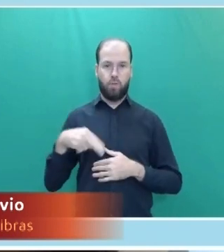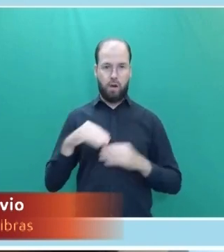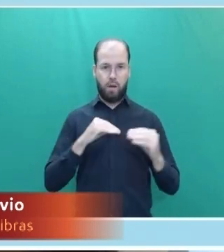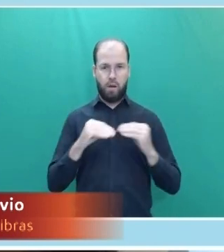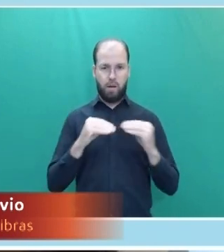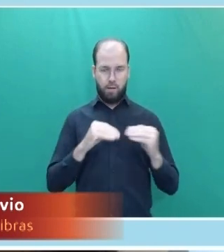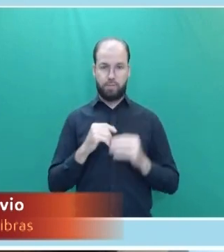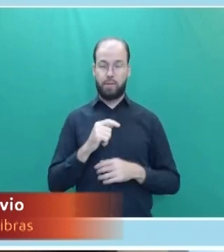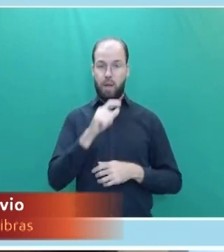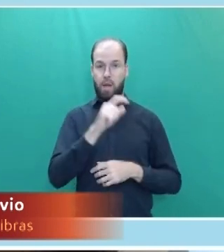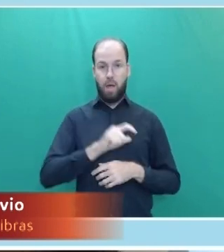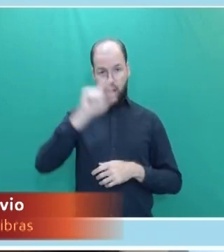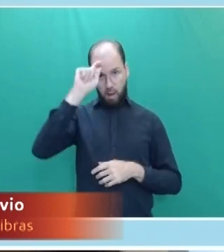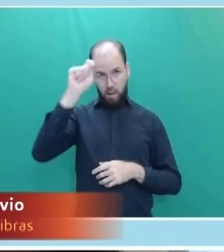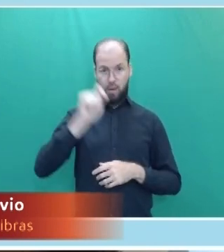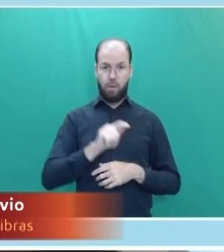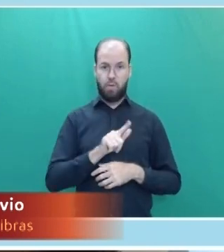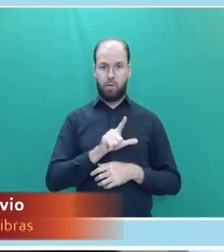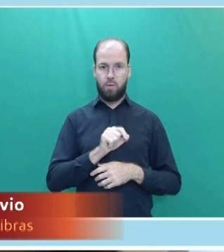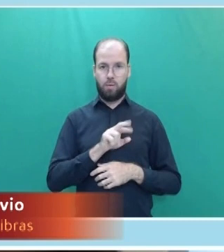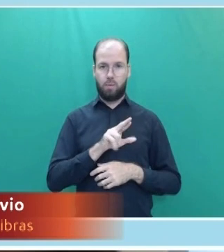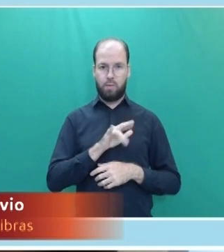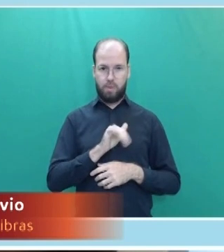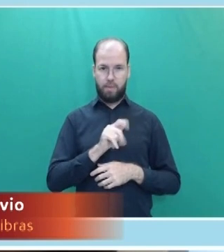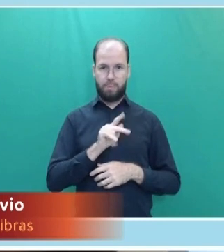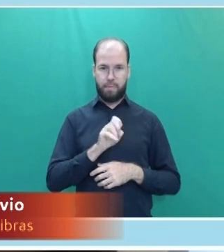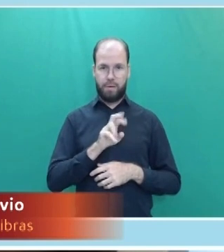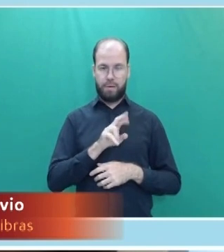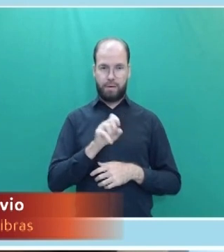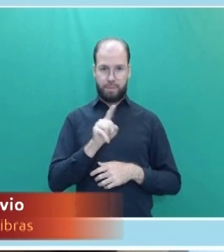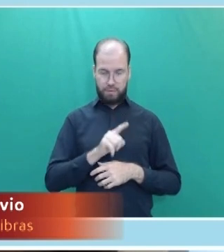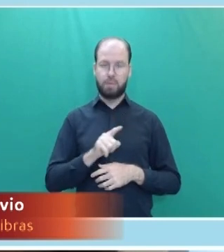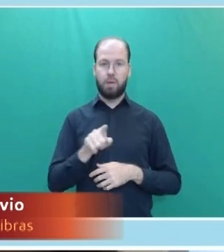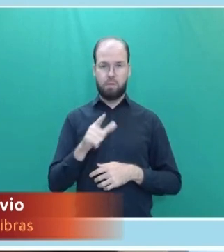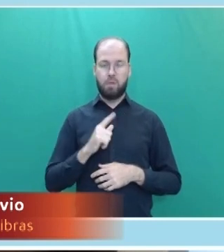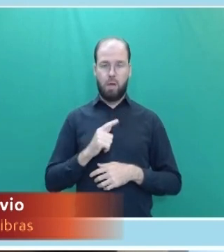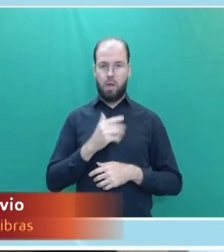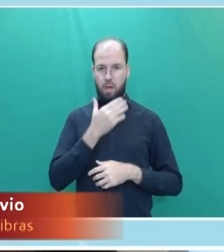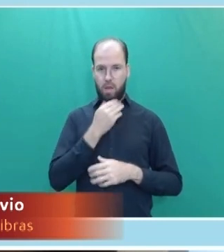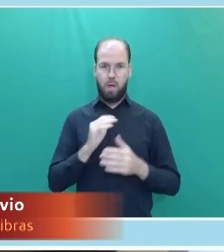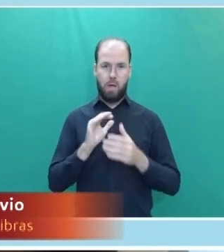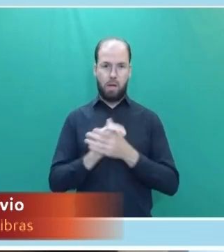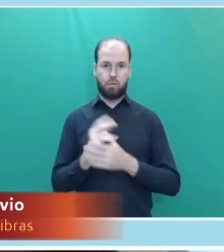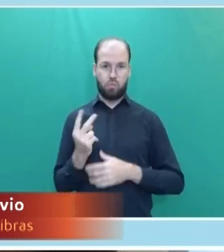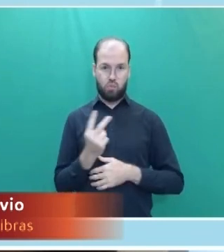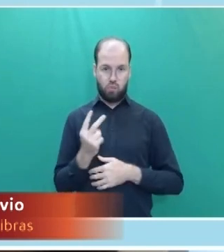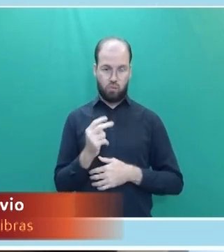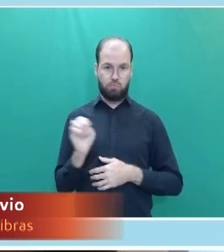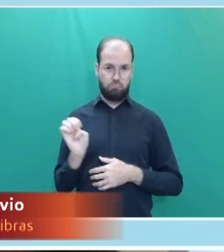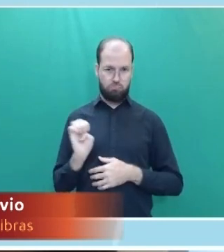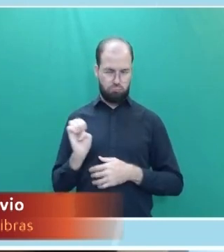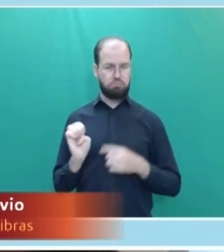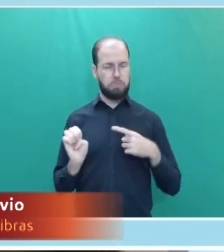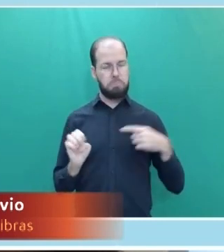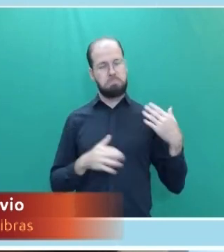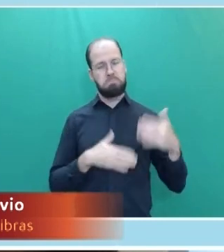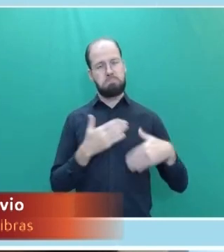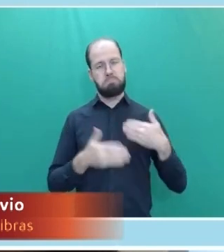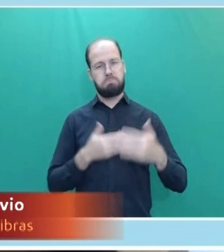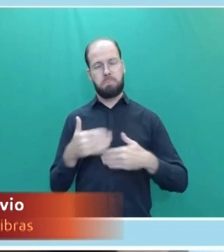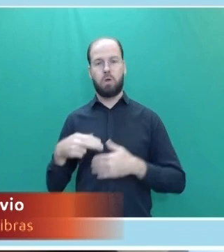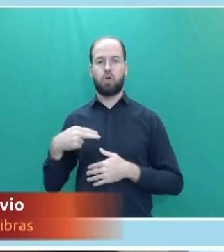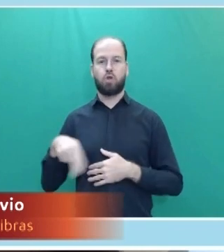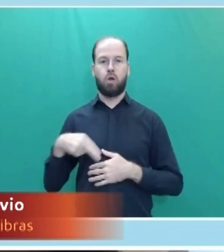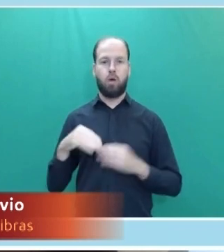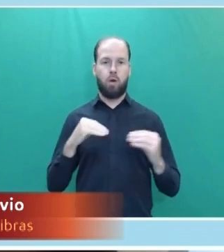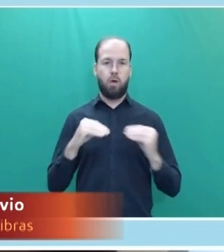que tinha um casal homoafetivo, né, nessa novela, e houve uma trama, assim, né, as